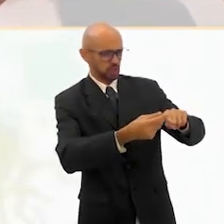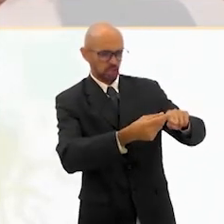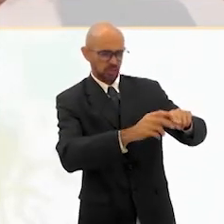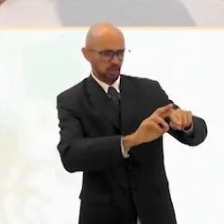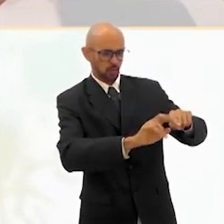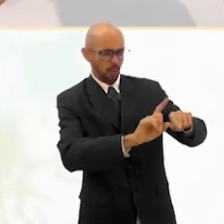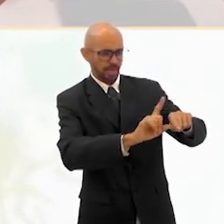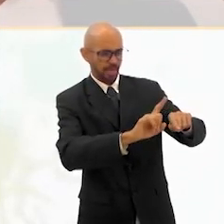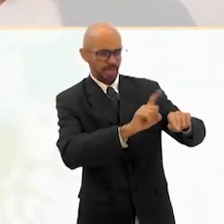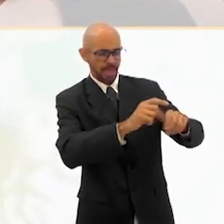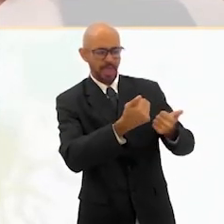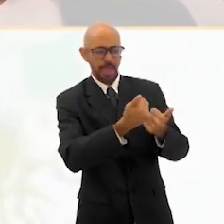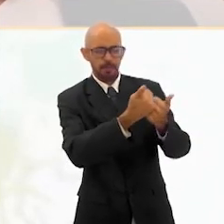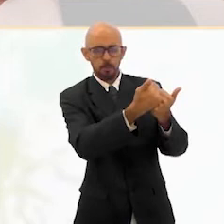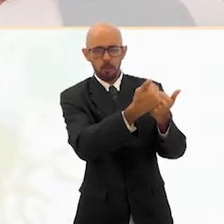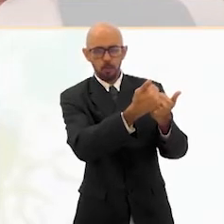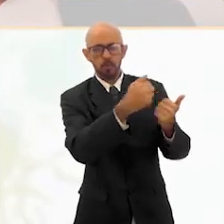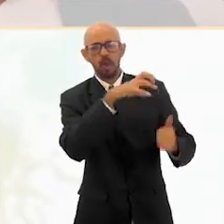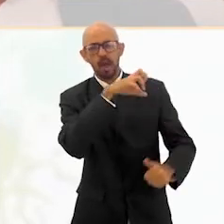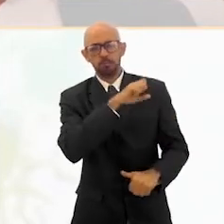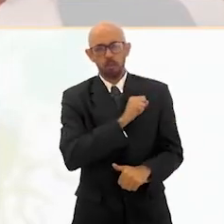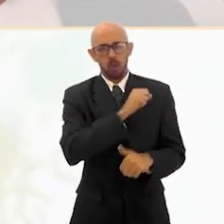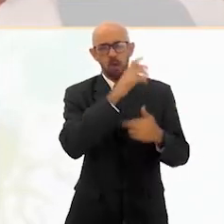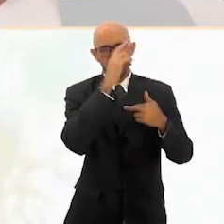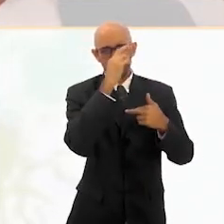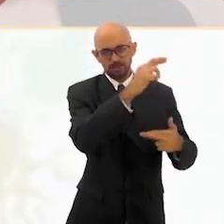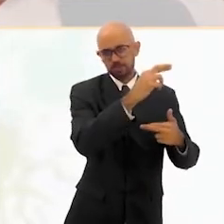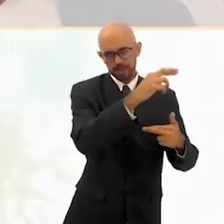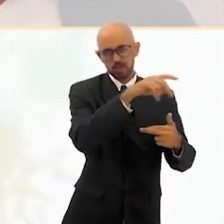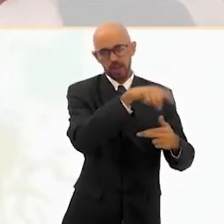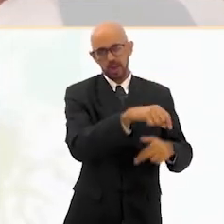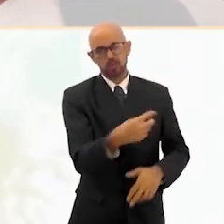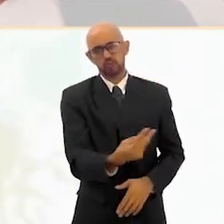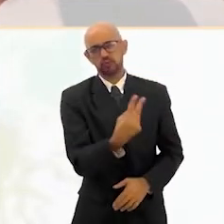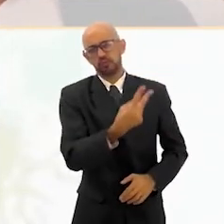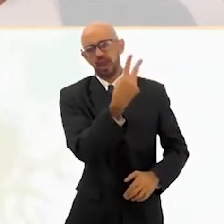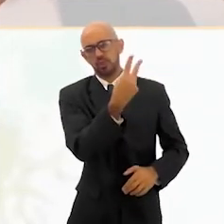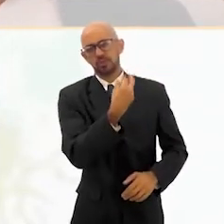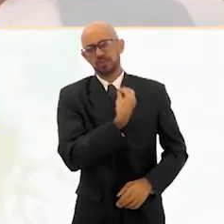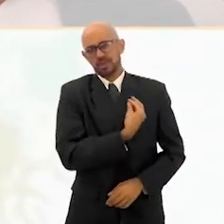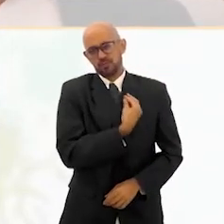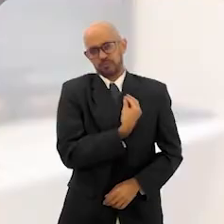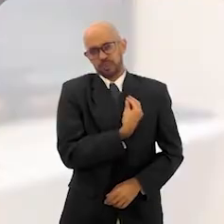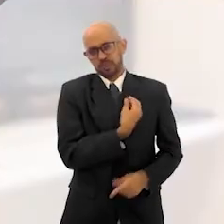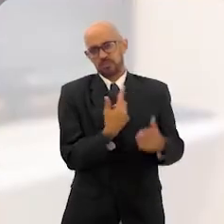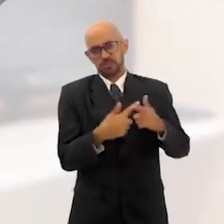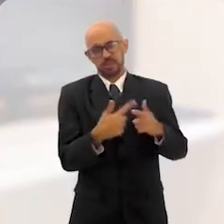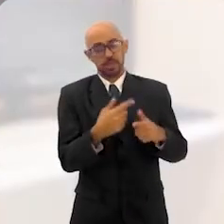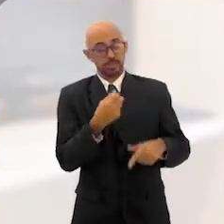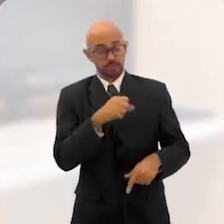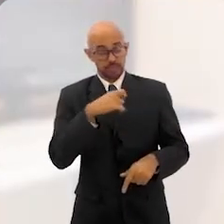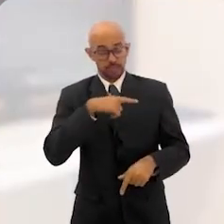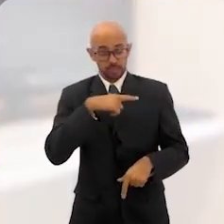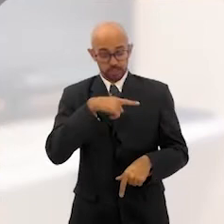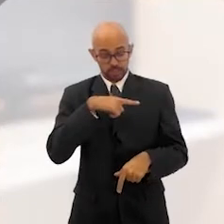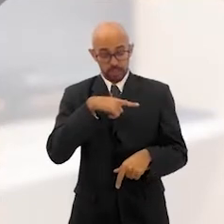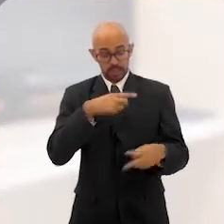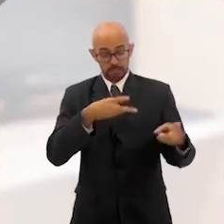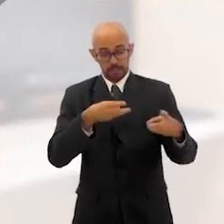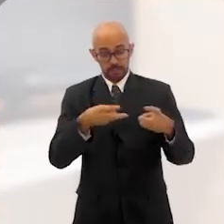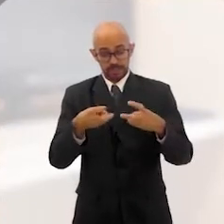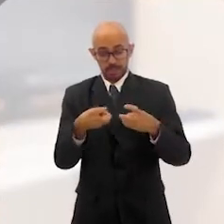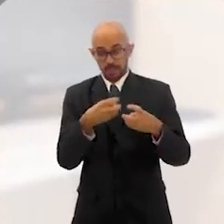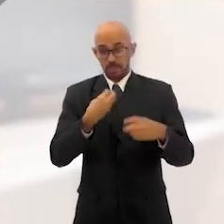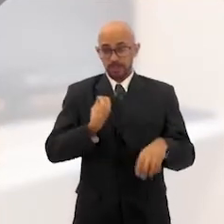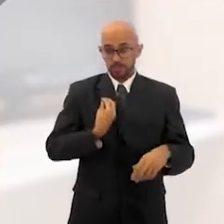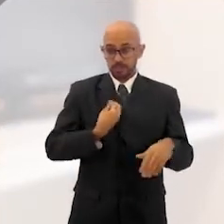É apoio, é amor, é respeito, são os valores. Porque a gente munido disso e